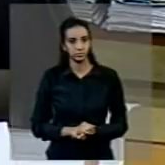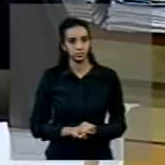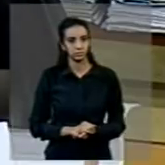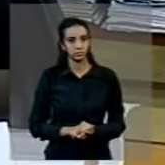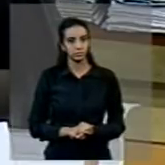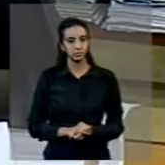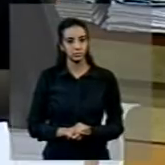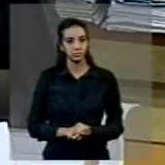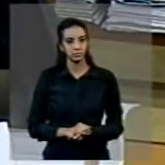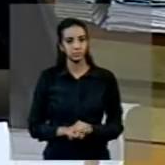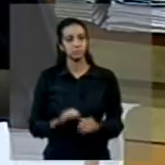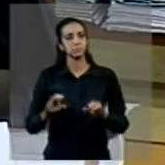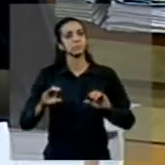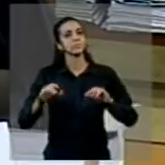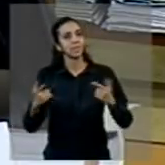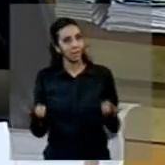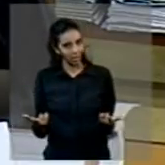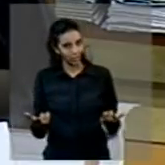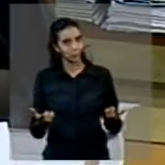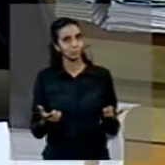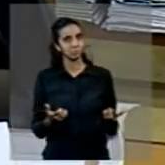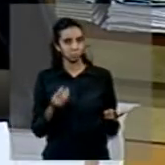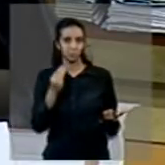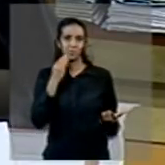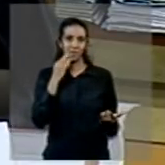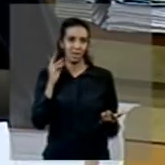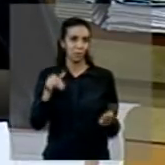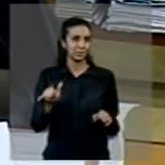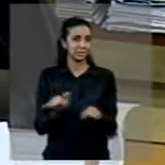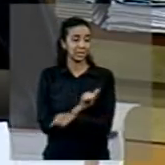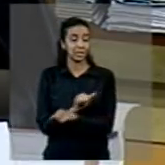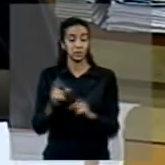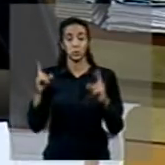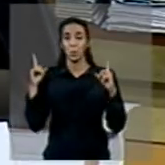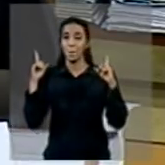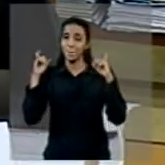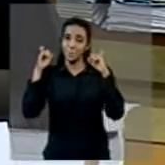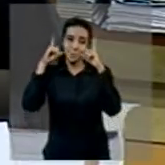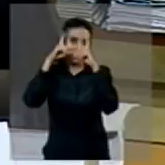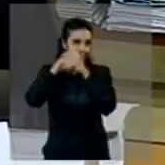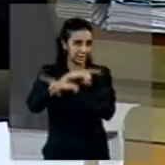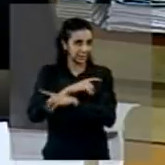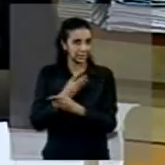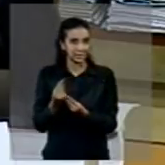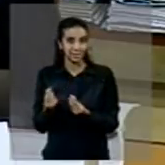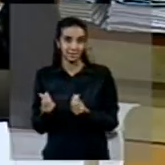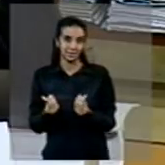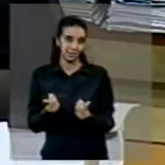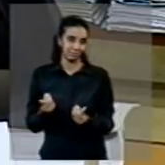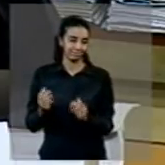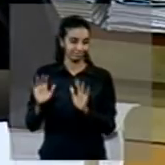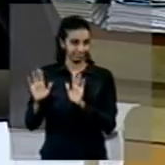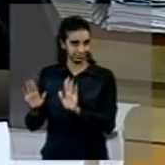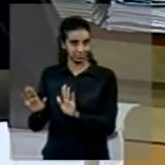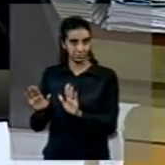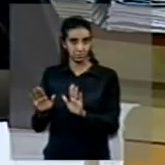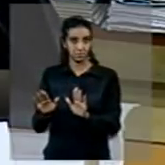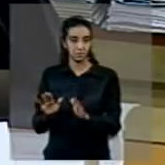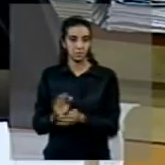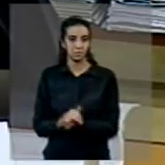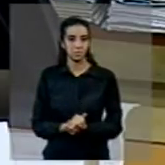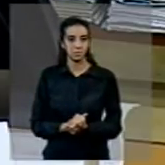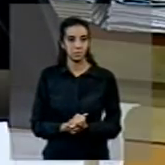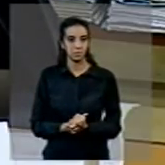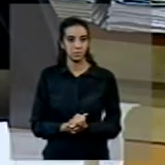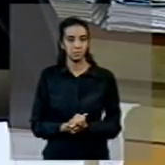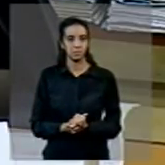logística extremamente complexa e delicada. A votação é o ponto alto de um desencadeamento